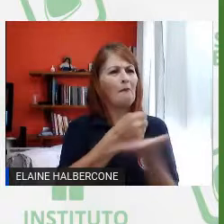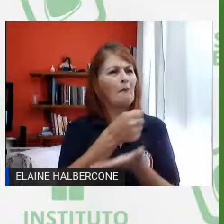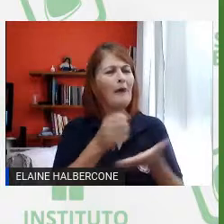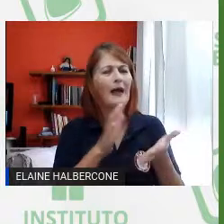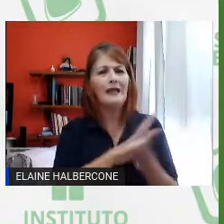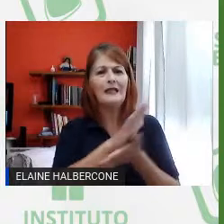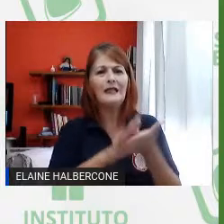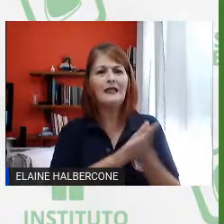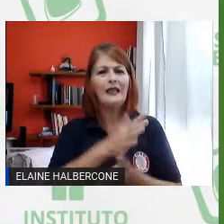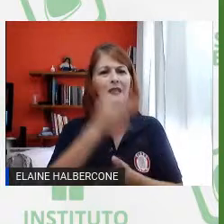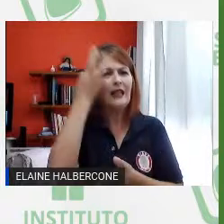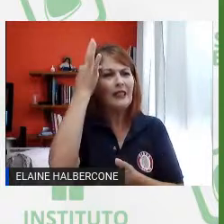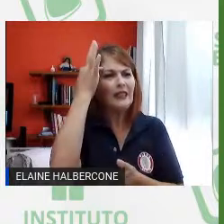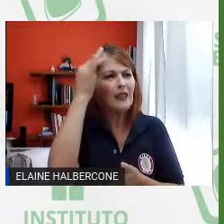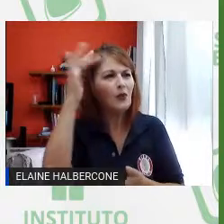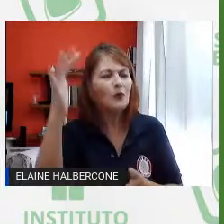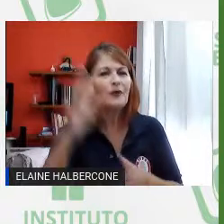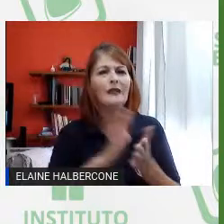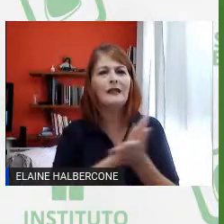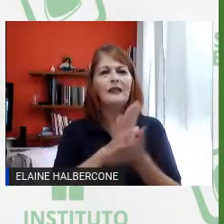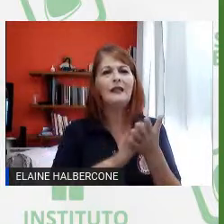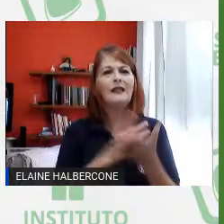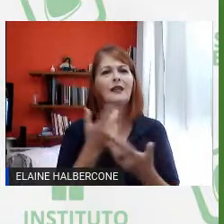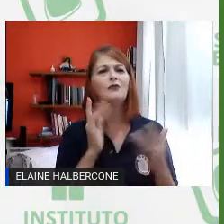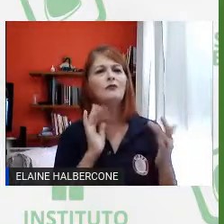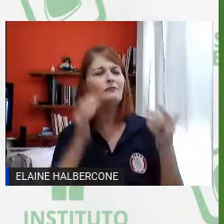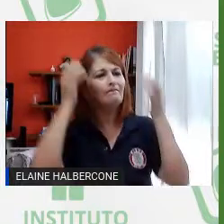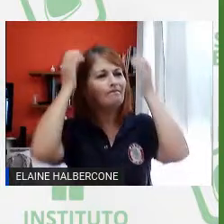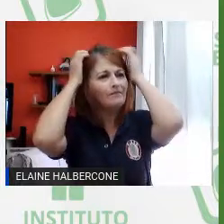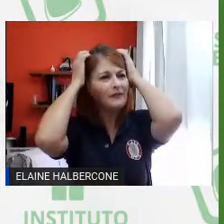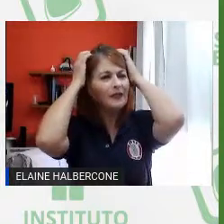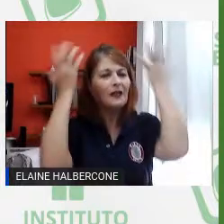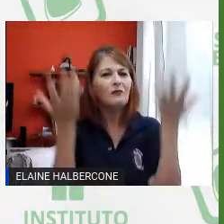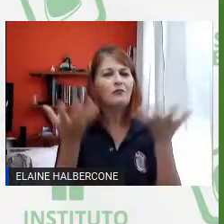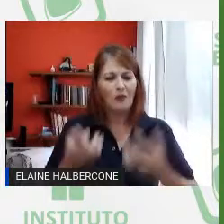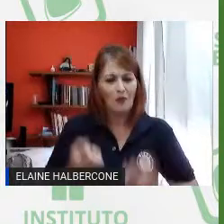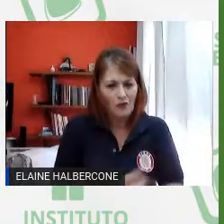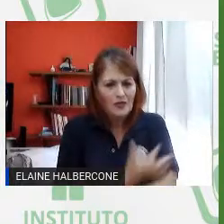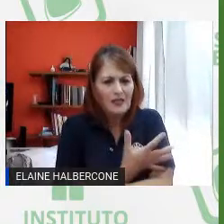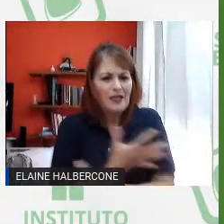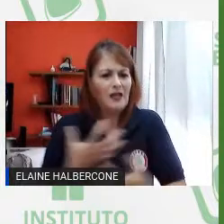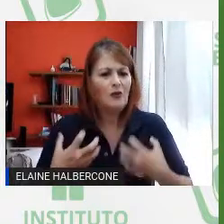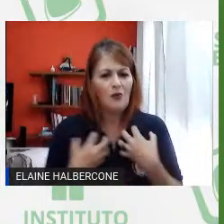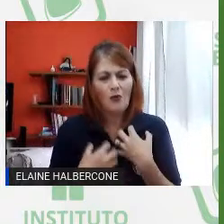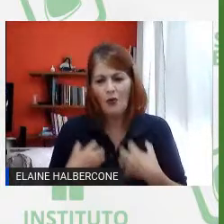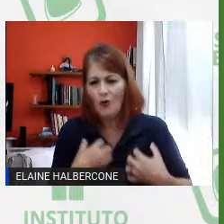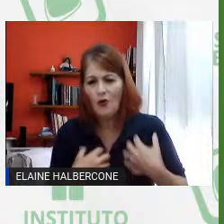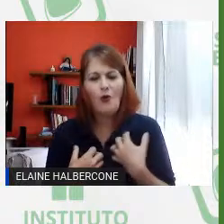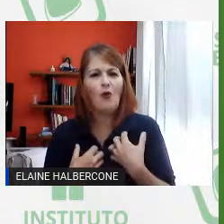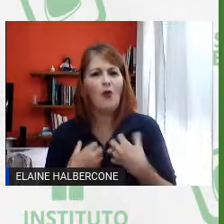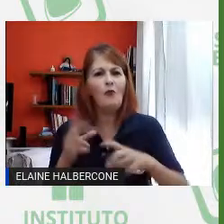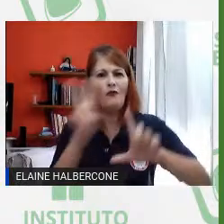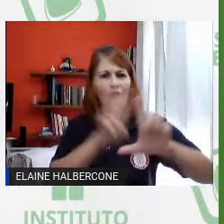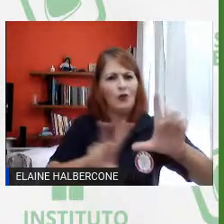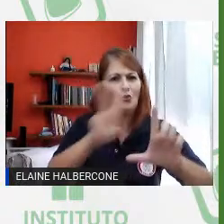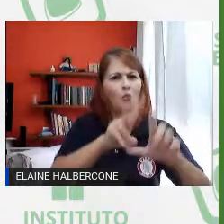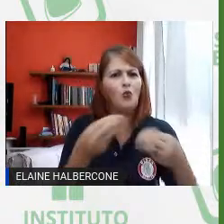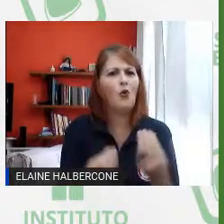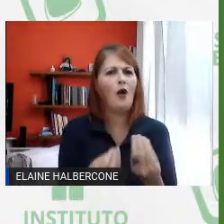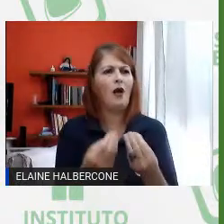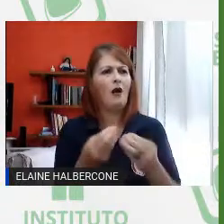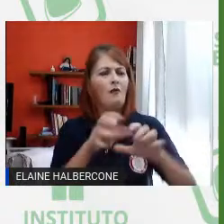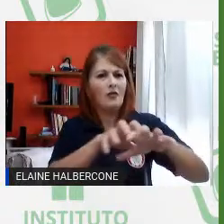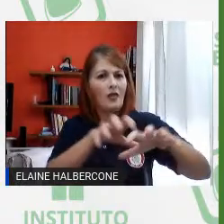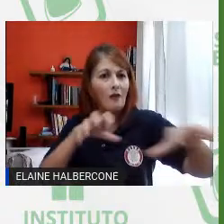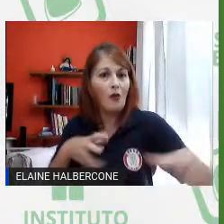saber como lidar com as questões emotivas, com as questões virtuais, os problemas remotos. É claro que a